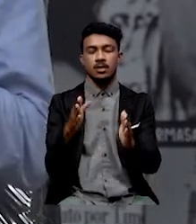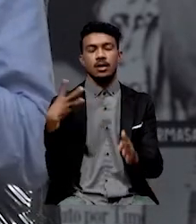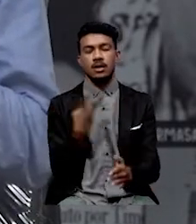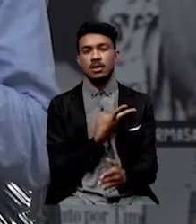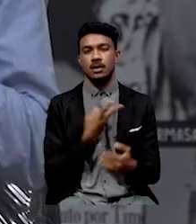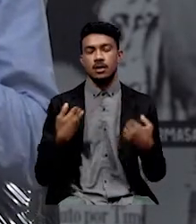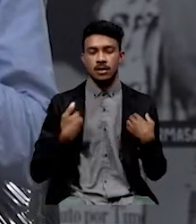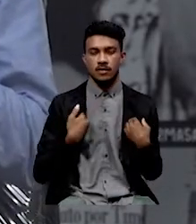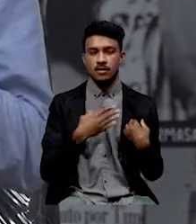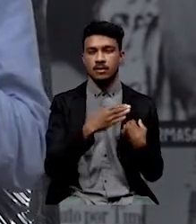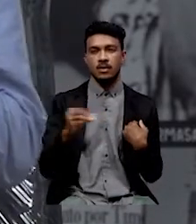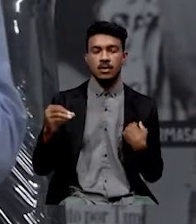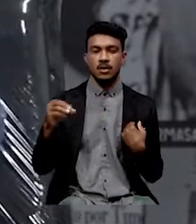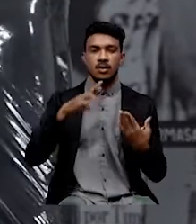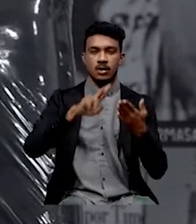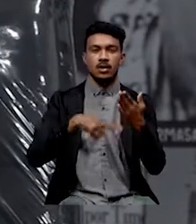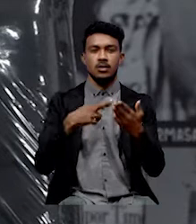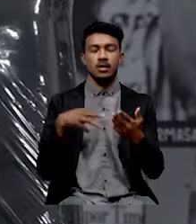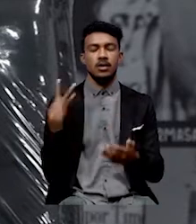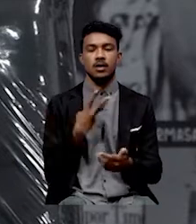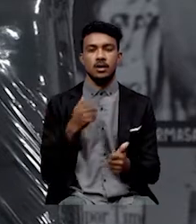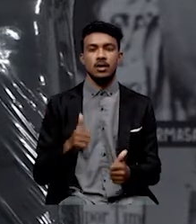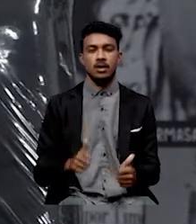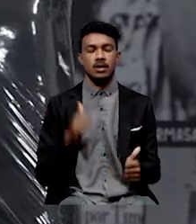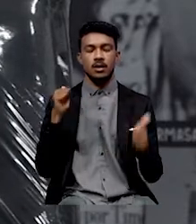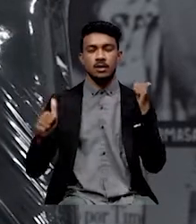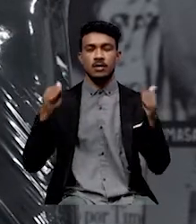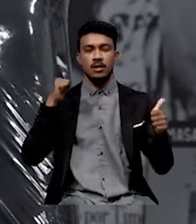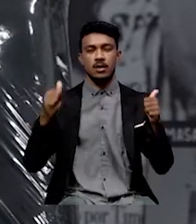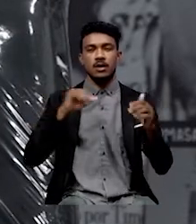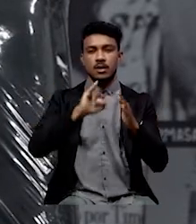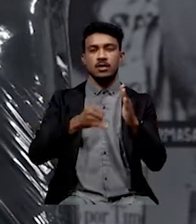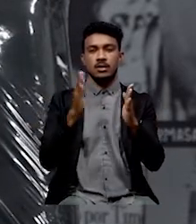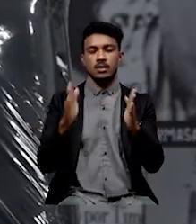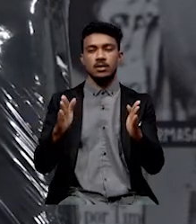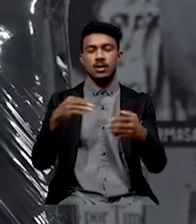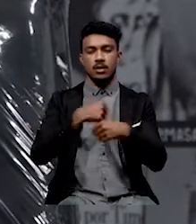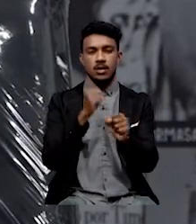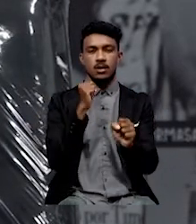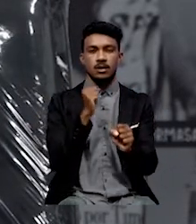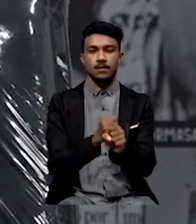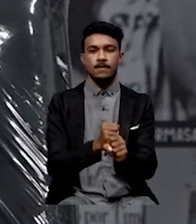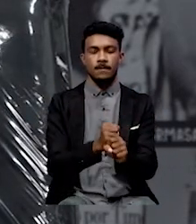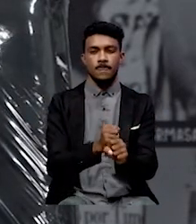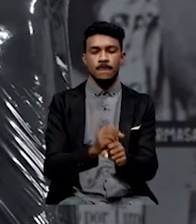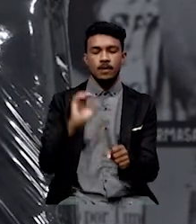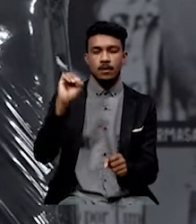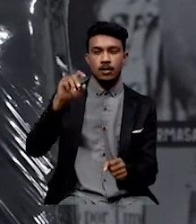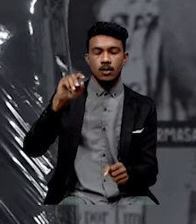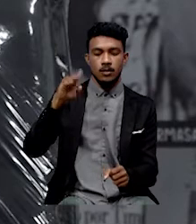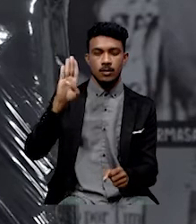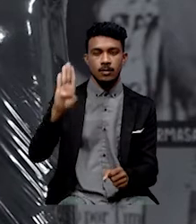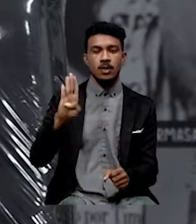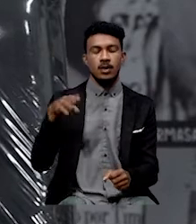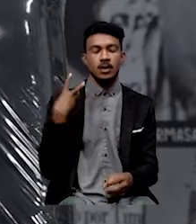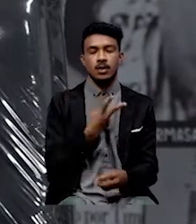jornalista, nebe a regula e tem a atividade jornalística, tu vê, produz, obra jornalística durante o loro de